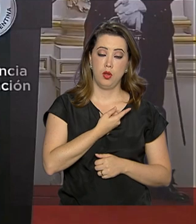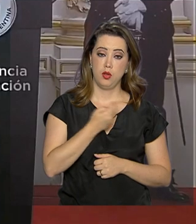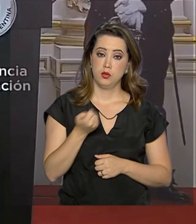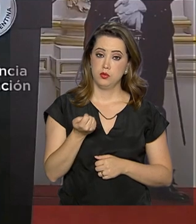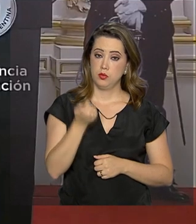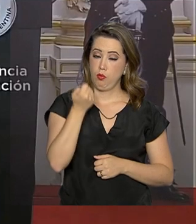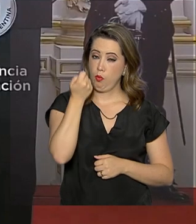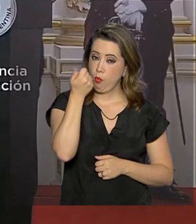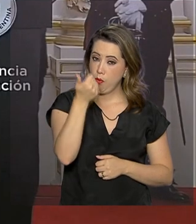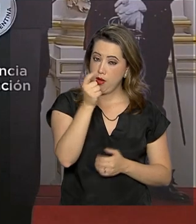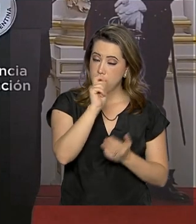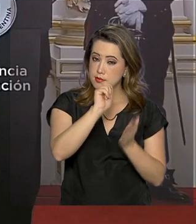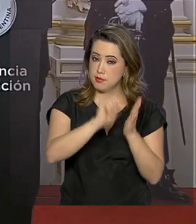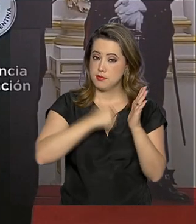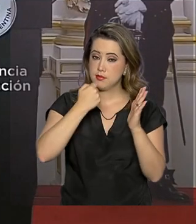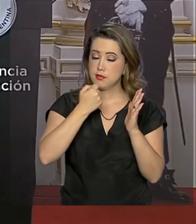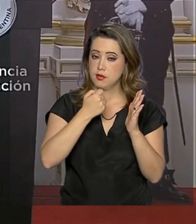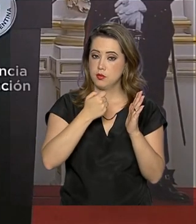ao